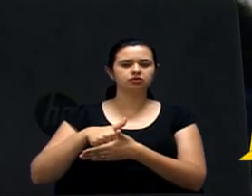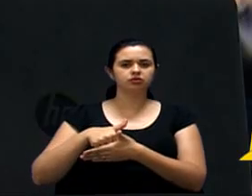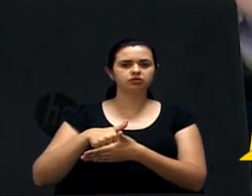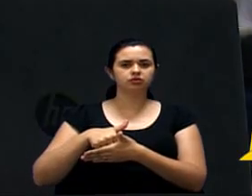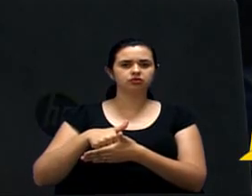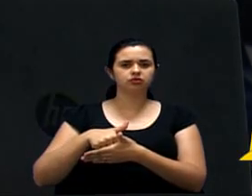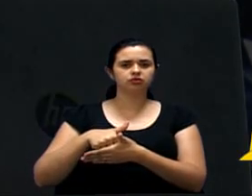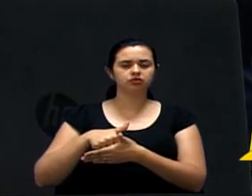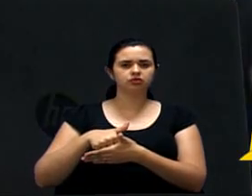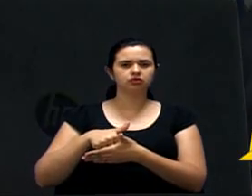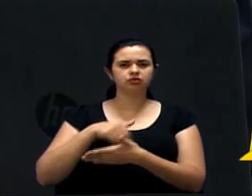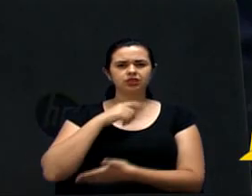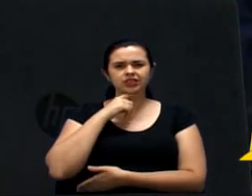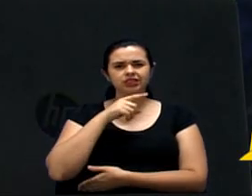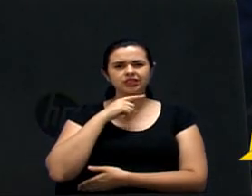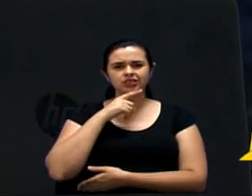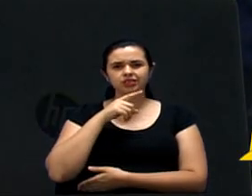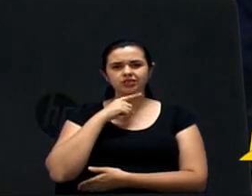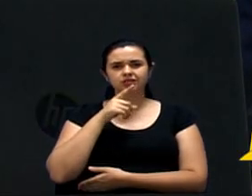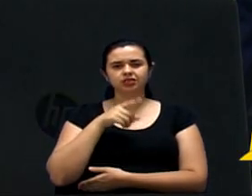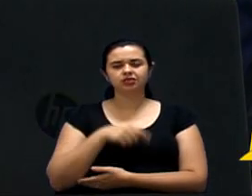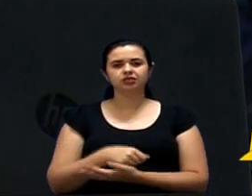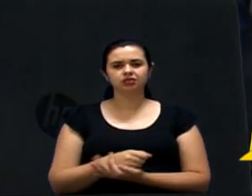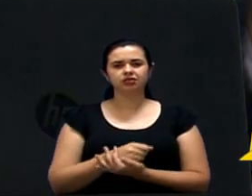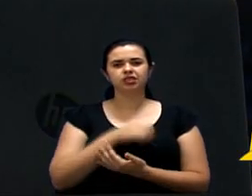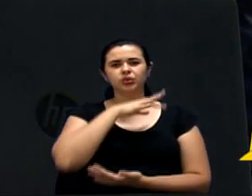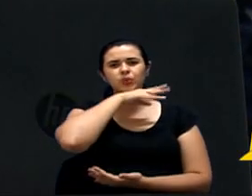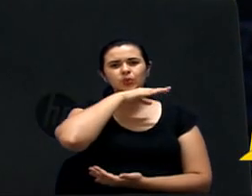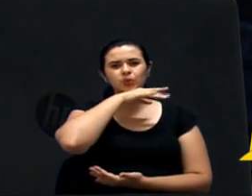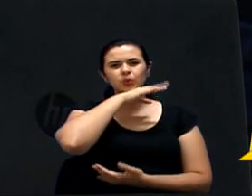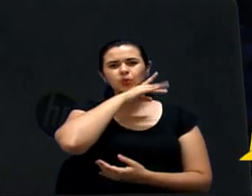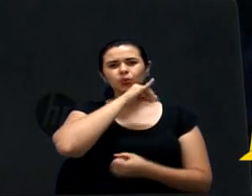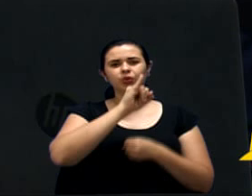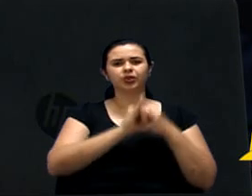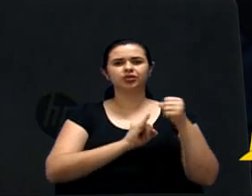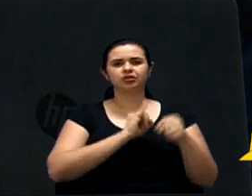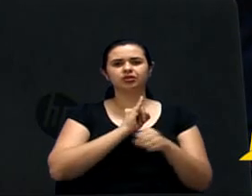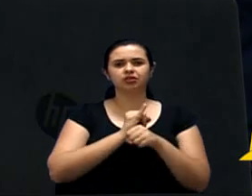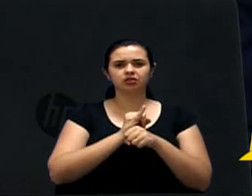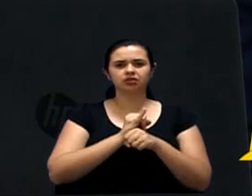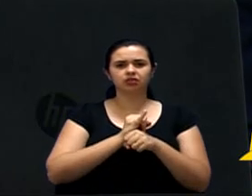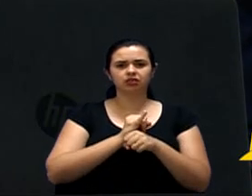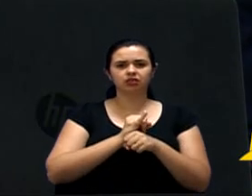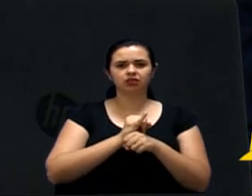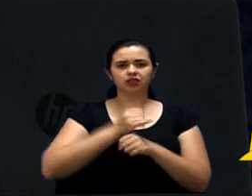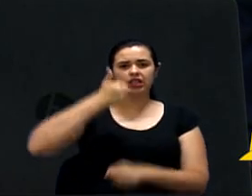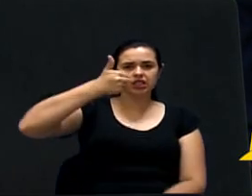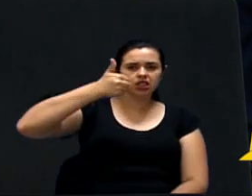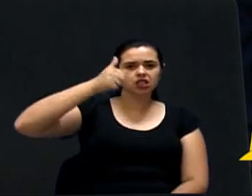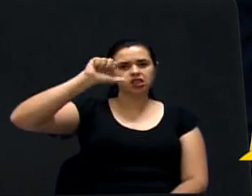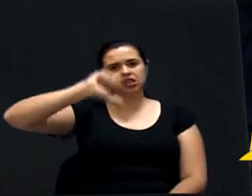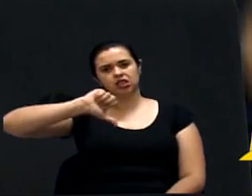Se você não está conseguindo, está muito ruim a conexão. Faz assim, ó, se está votando sim ou assim. Ó.